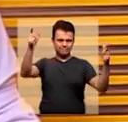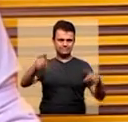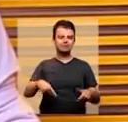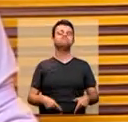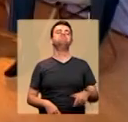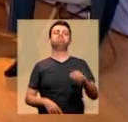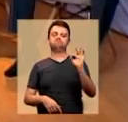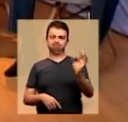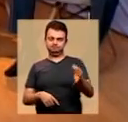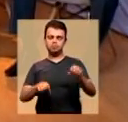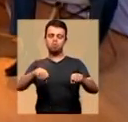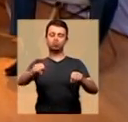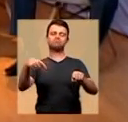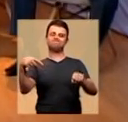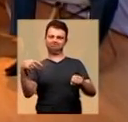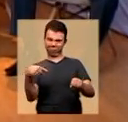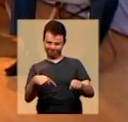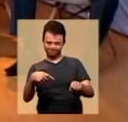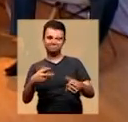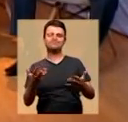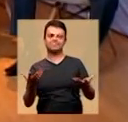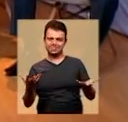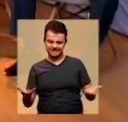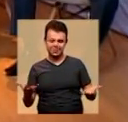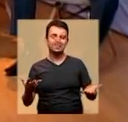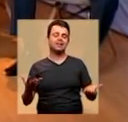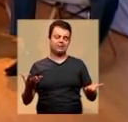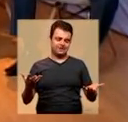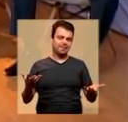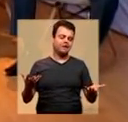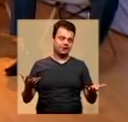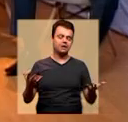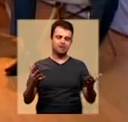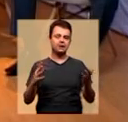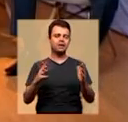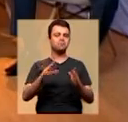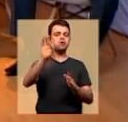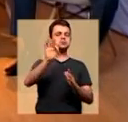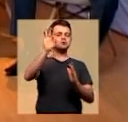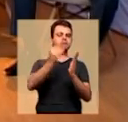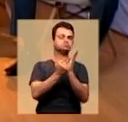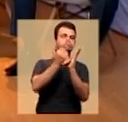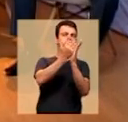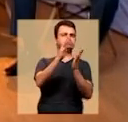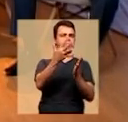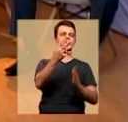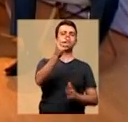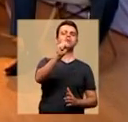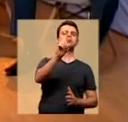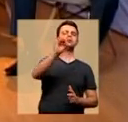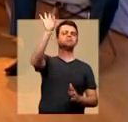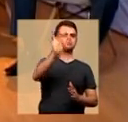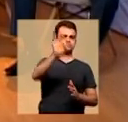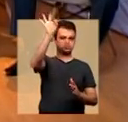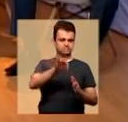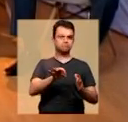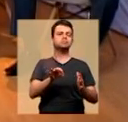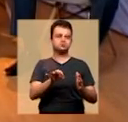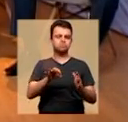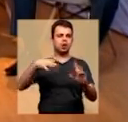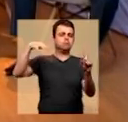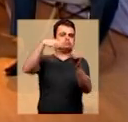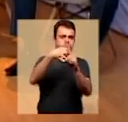Sim. Infelizmente, a motocicleta, ela representa aí uma porcentagem de 80%